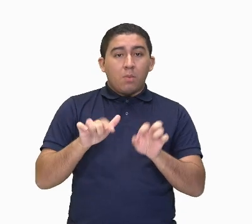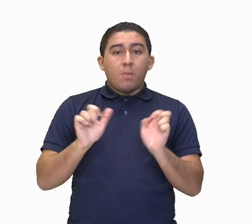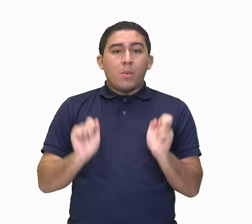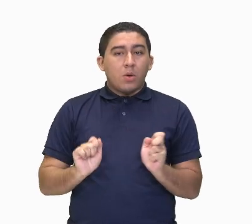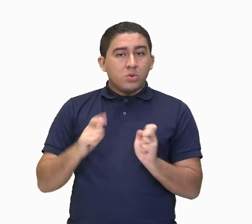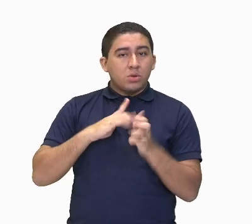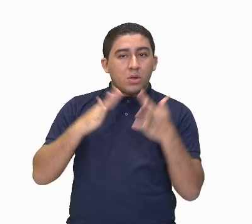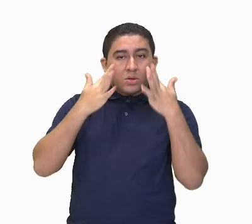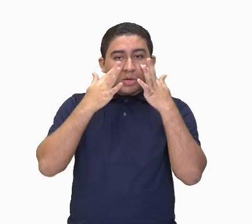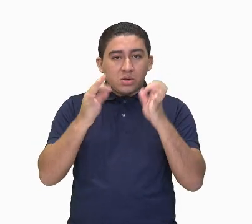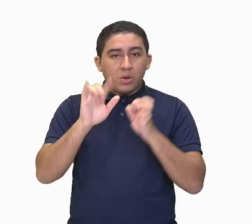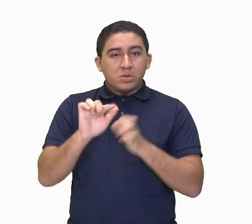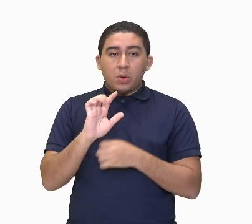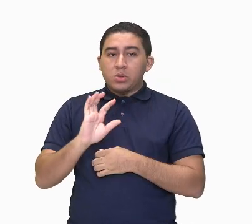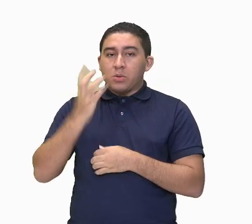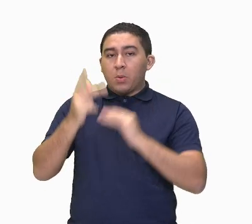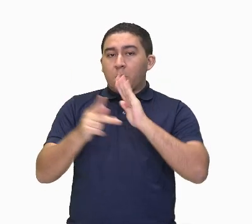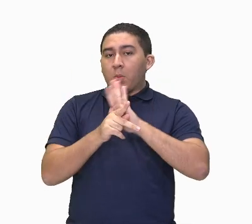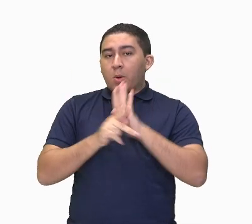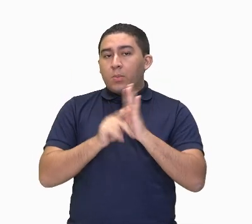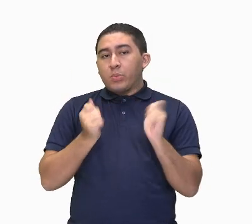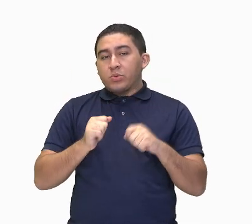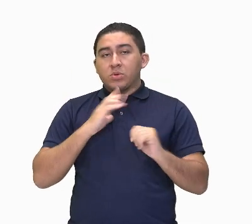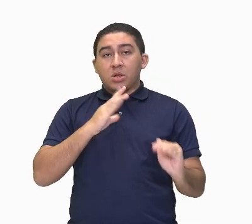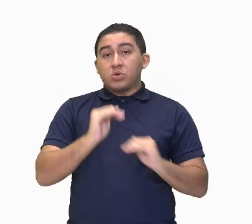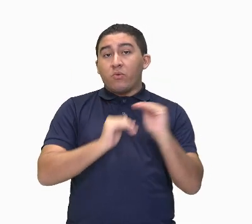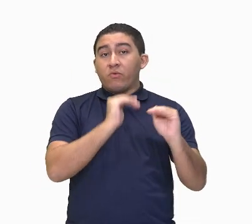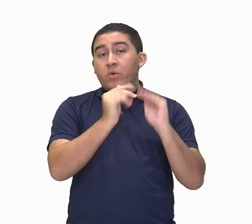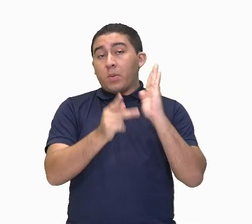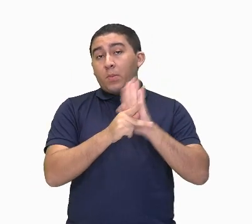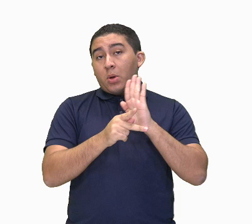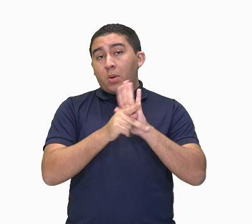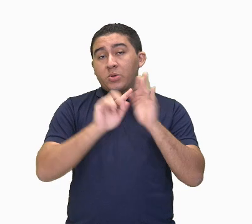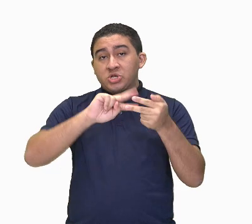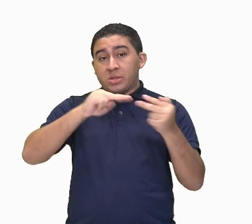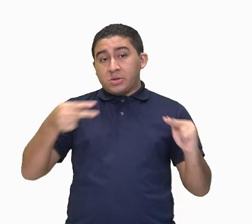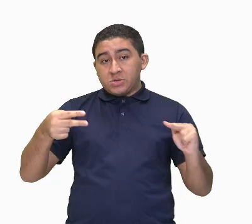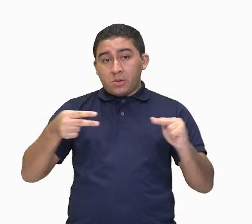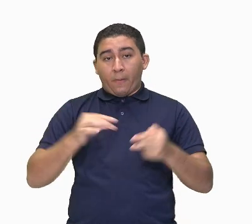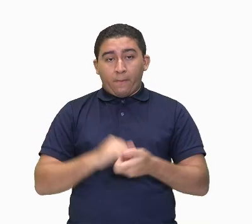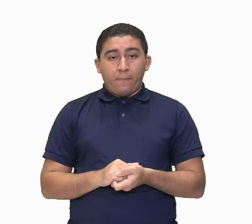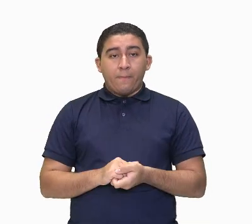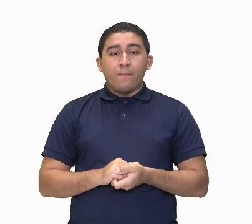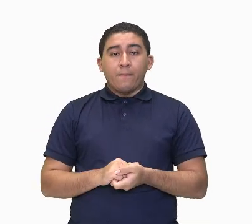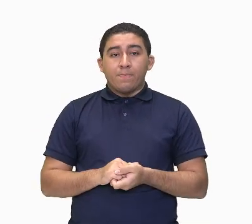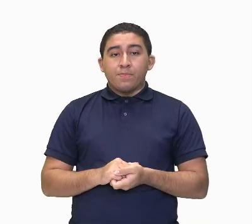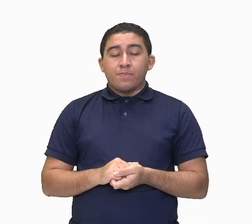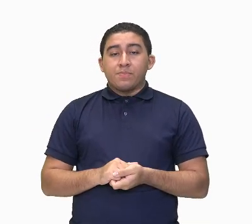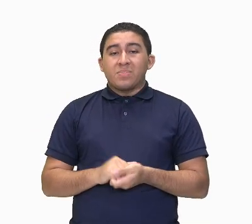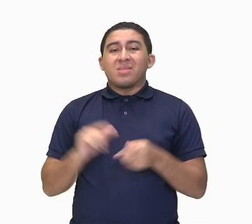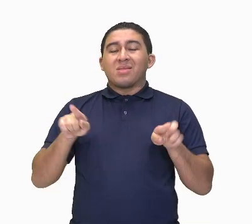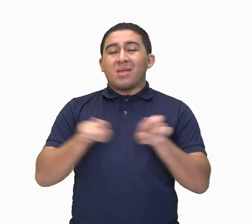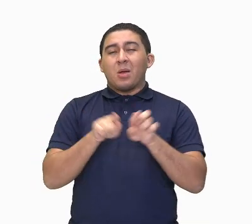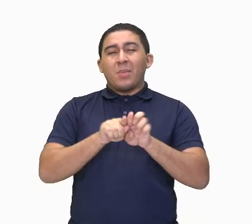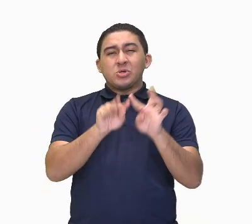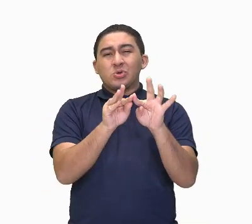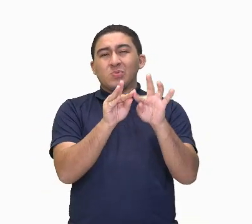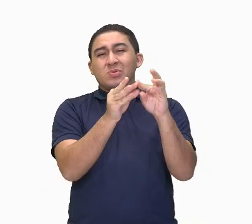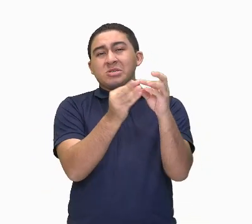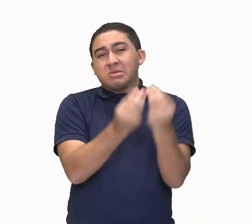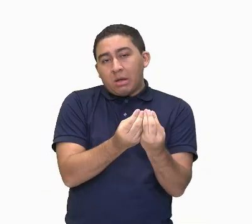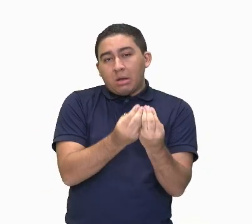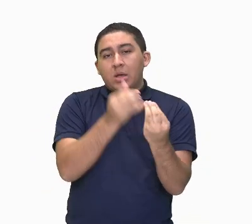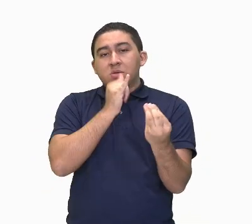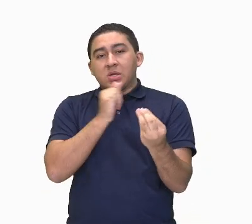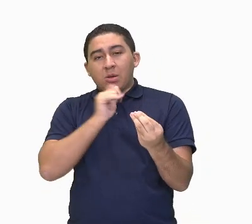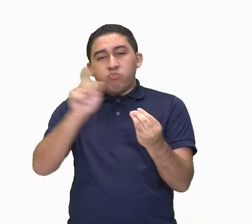esses sinais ali de poder desenvolver devido aos fatores genéticos. Exposição a toxinas, como pesticidas, metais